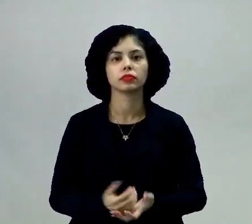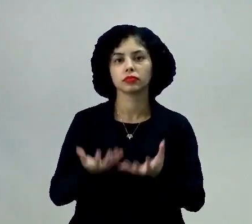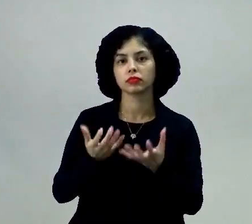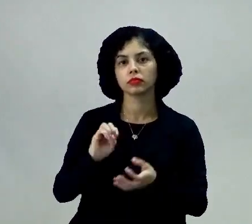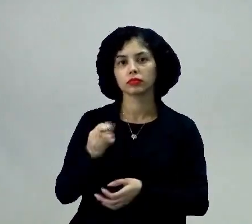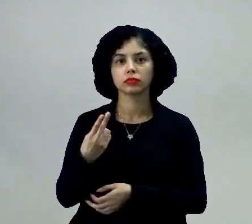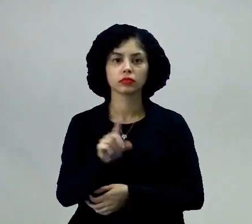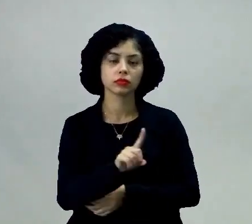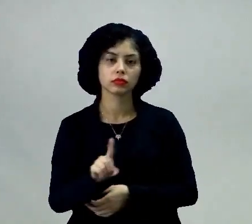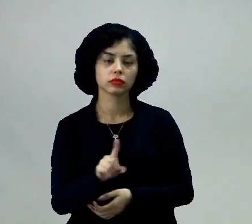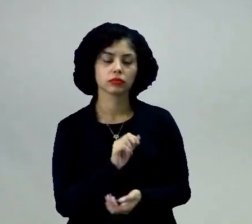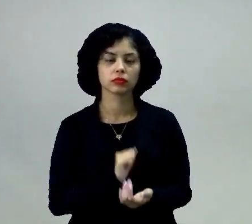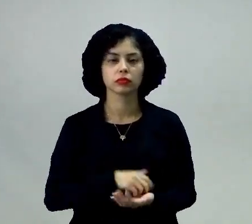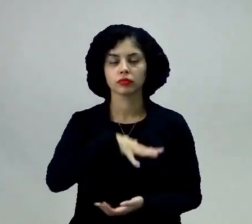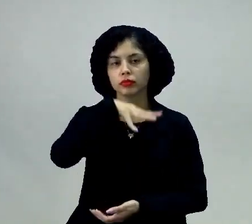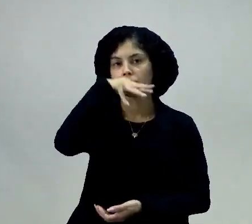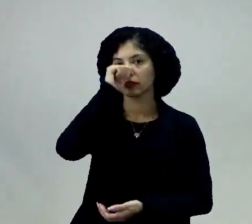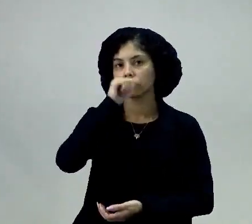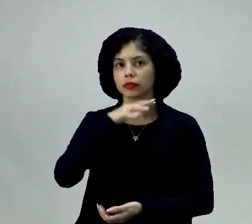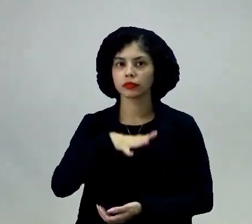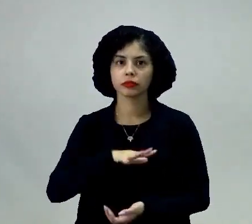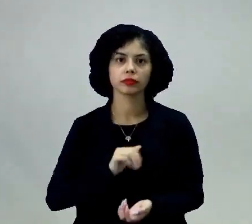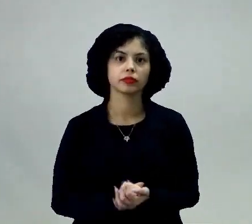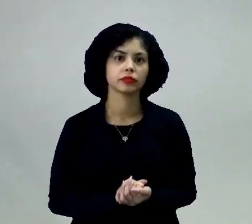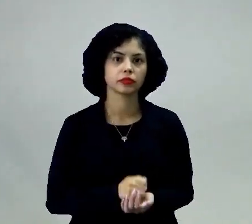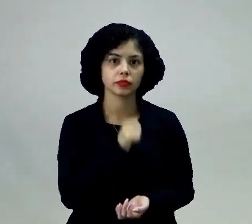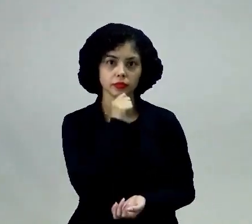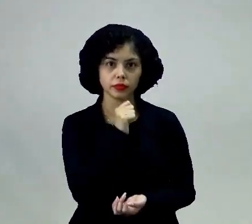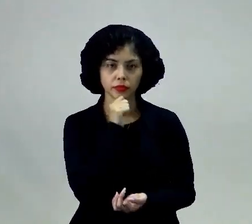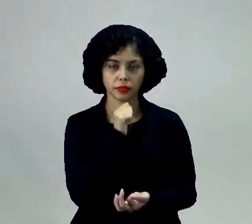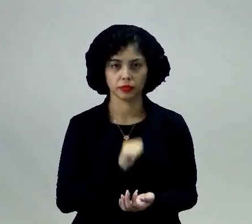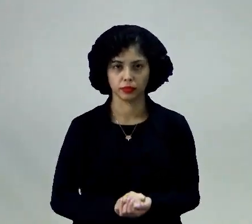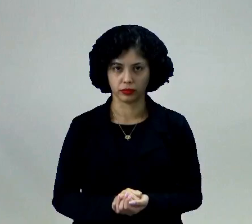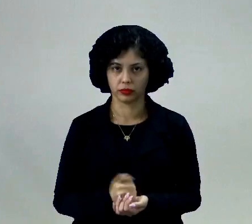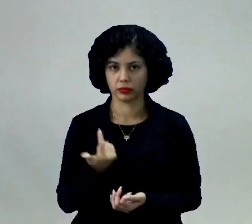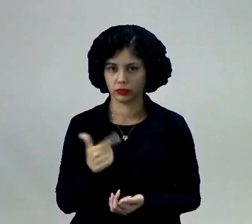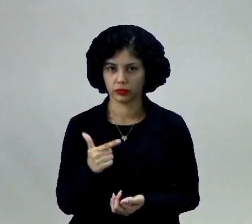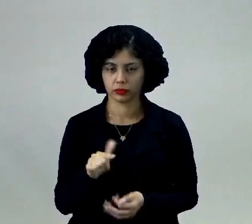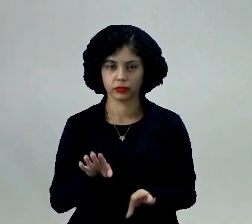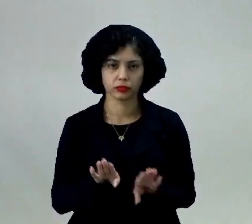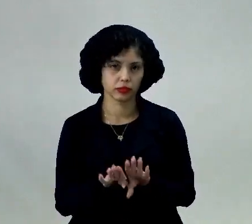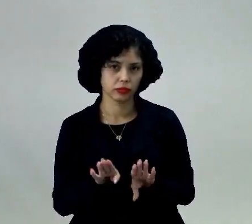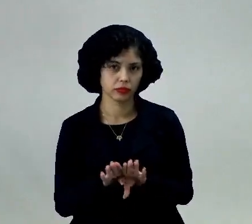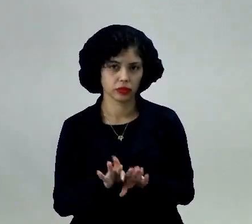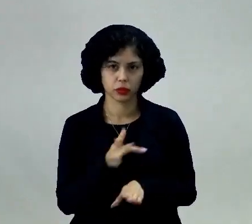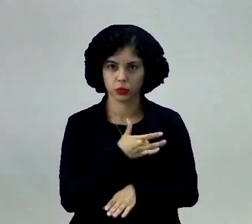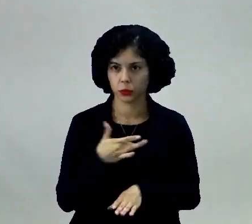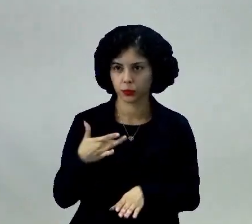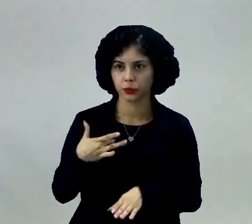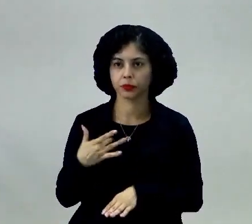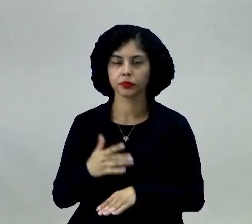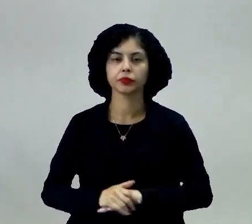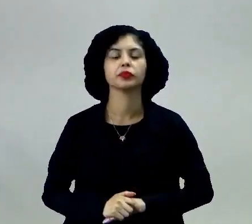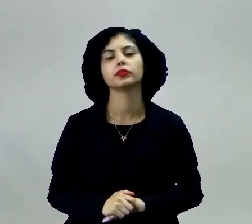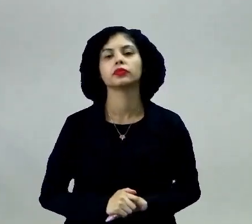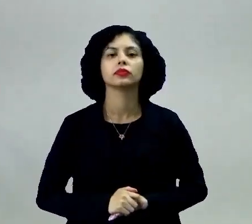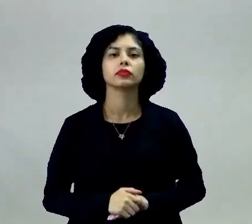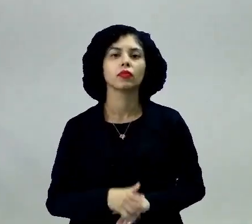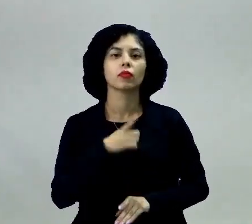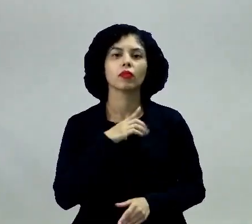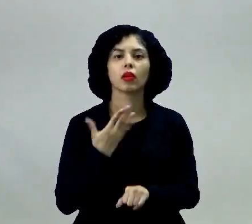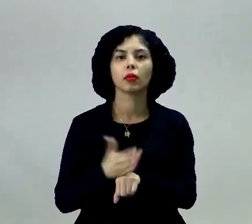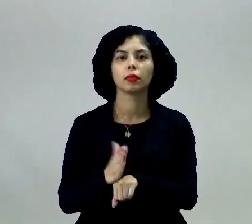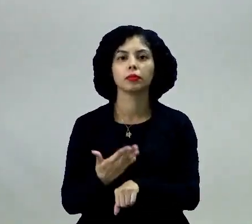você está respirando um ar que ele é um ar que, digamos assim, não está saudável, né? Então, é um tipo